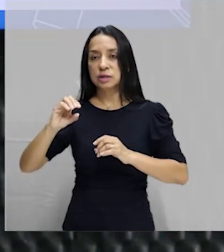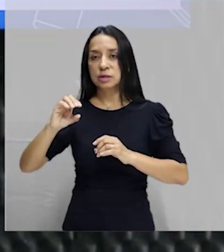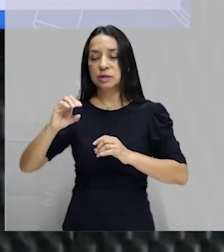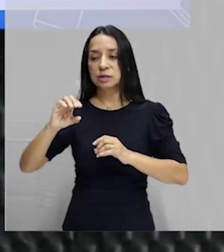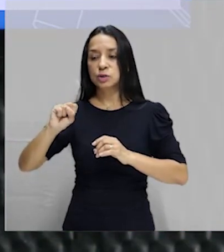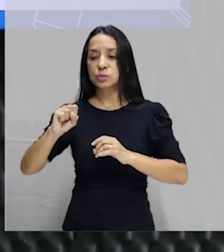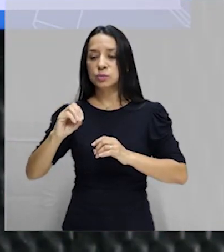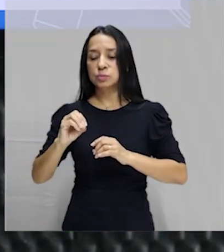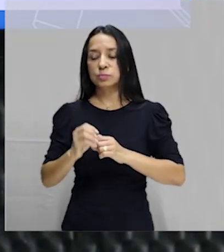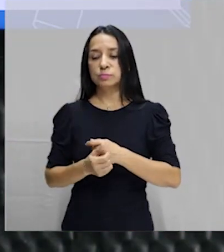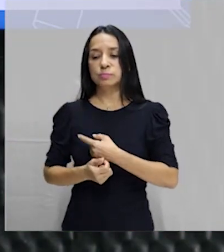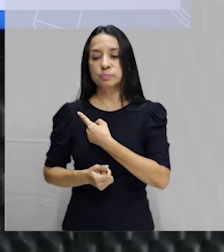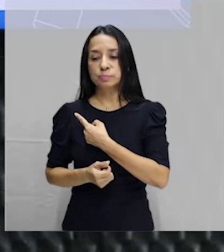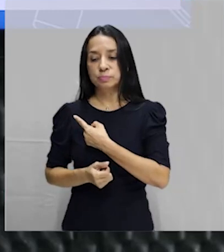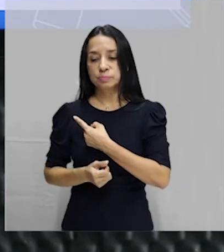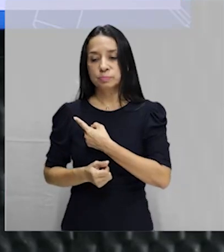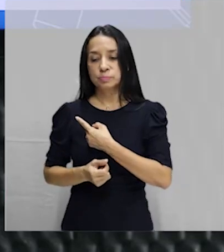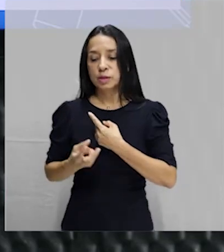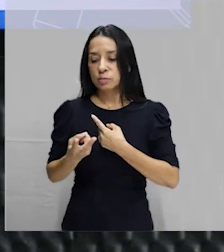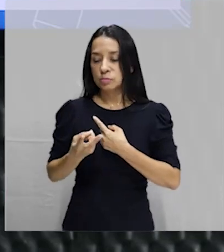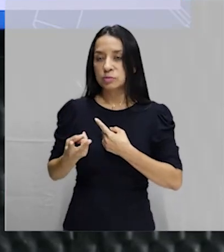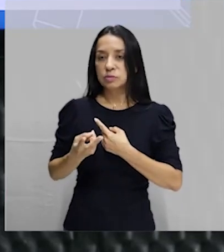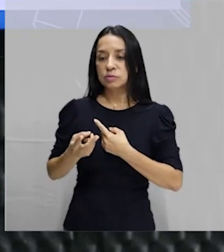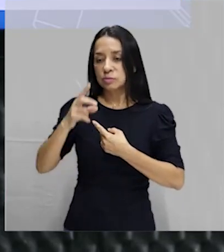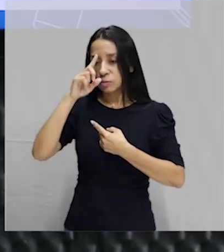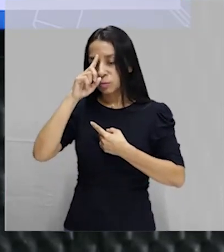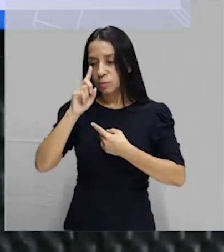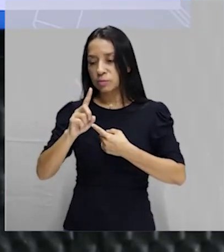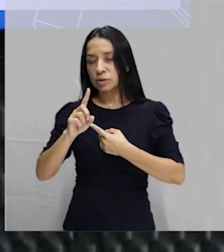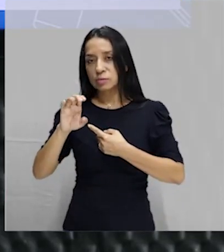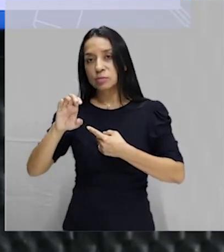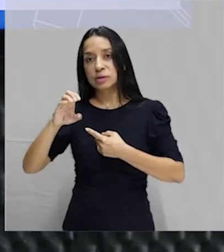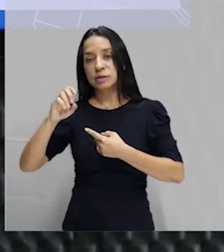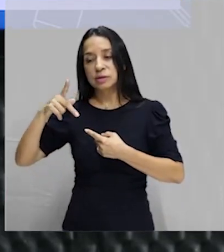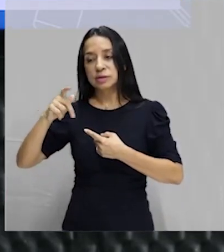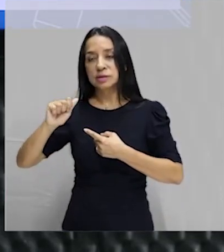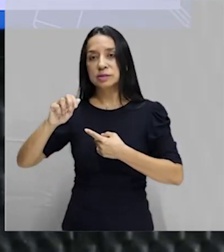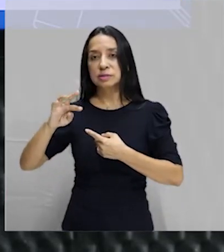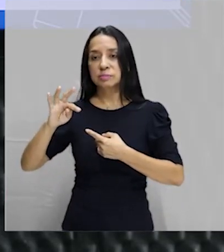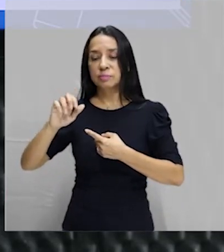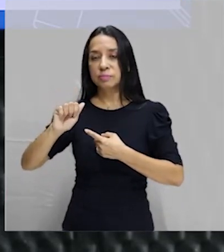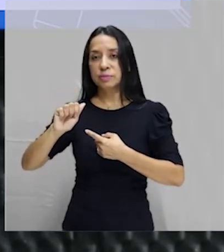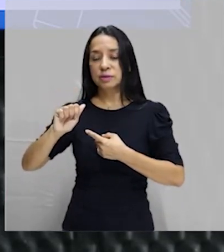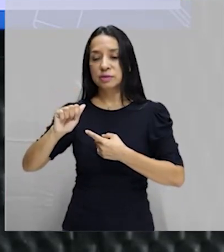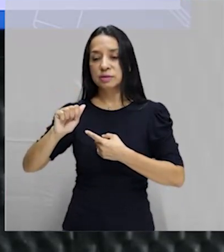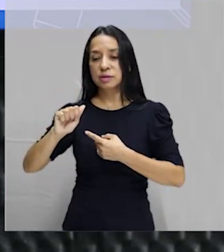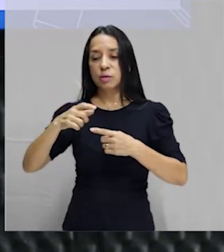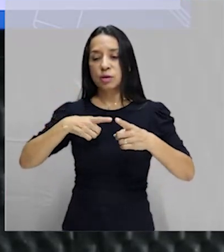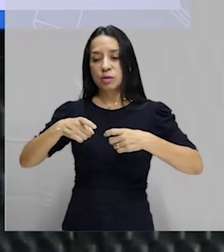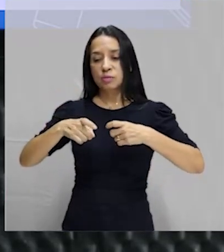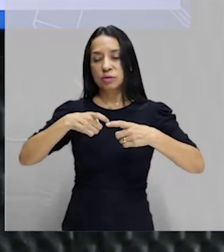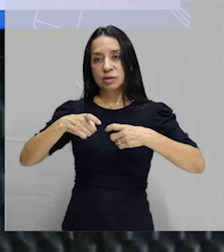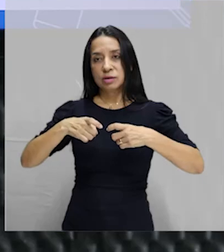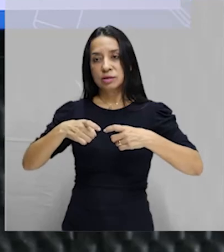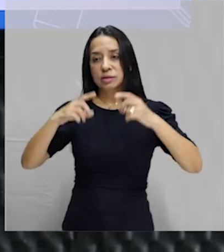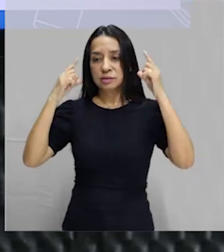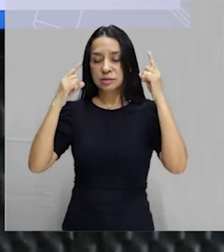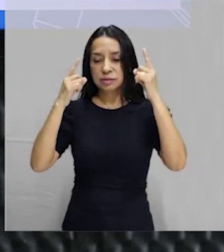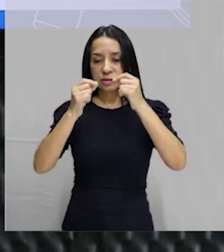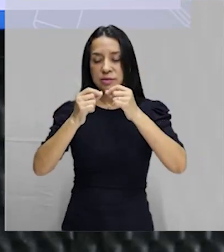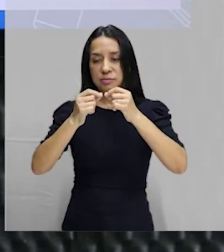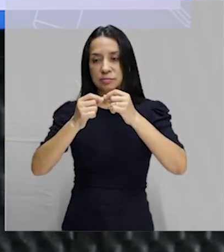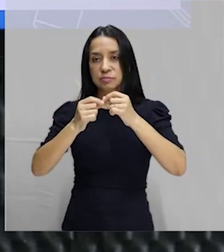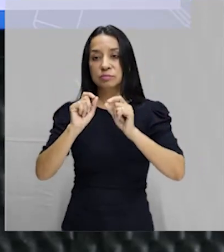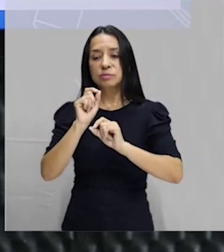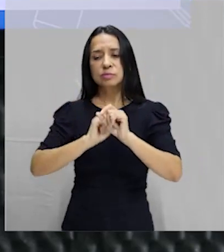Atenas, do outro, a Liga do Peloponeso, comandado por Esparta. Conclusão, uma guerra entre gregos, a Guerra do Peloponeso, que vai levar à